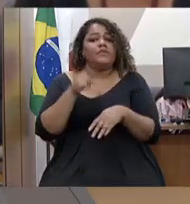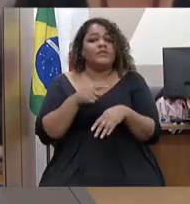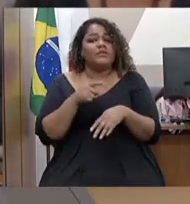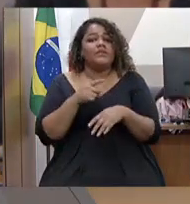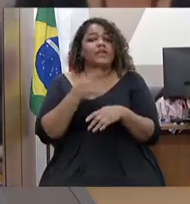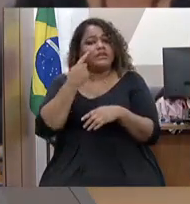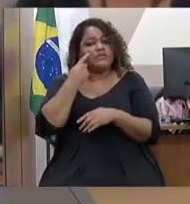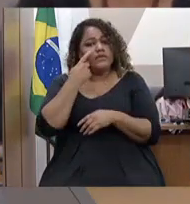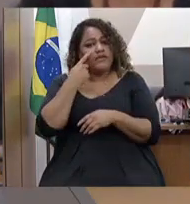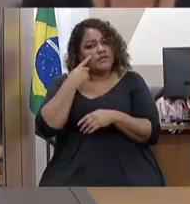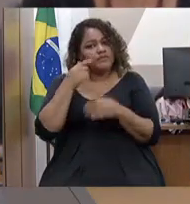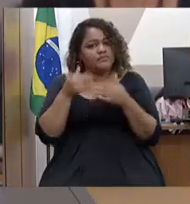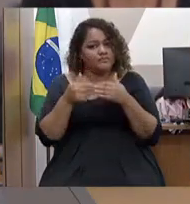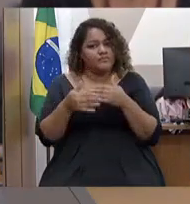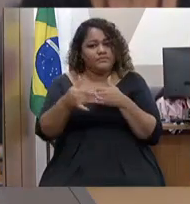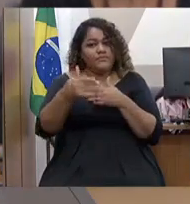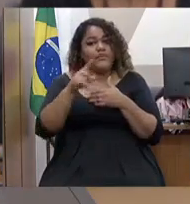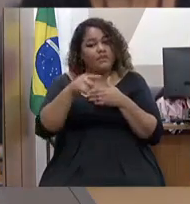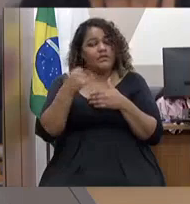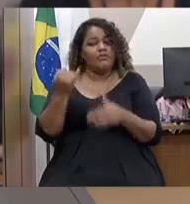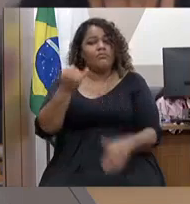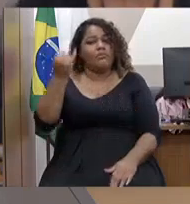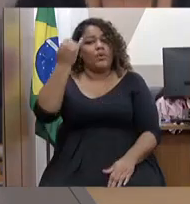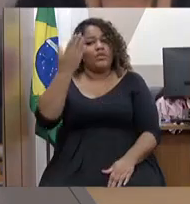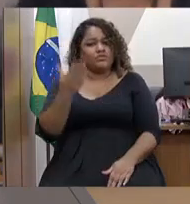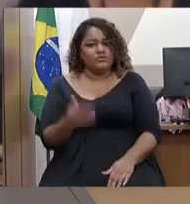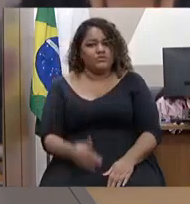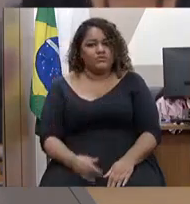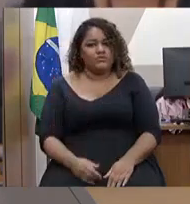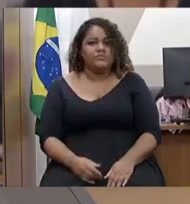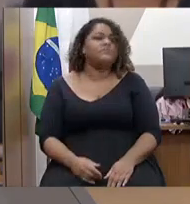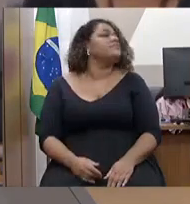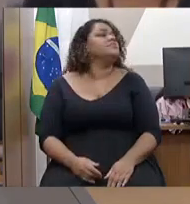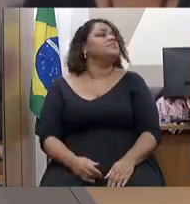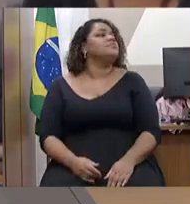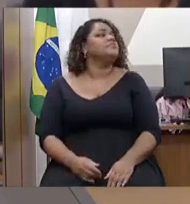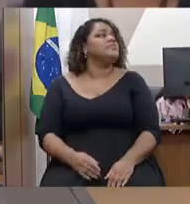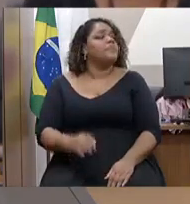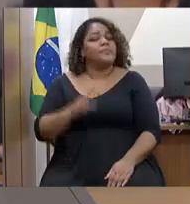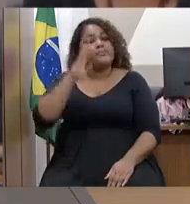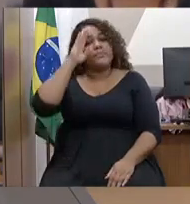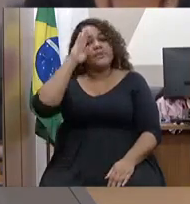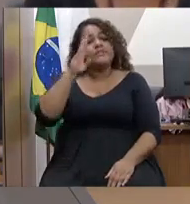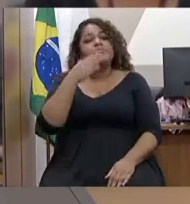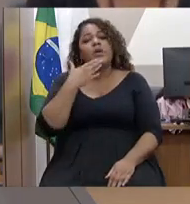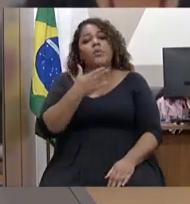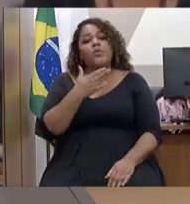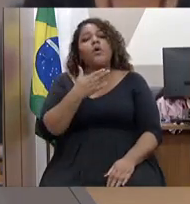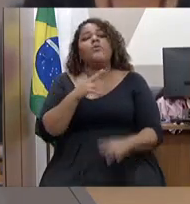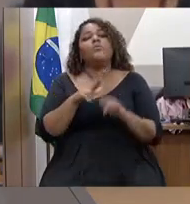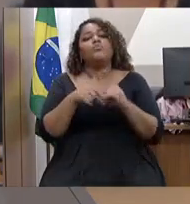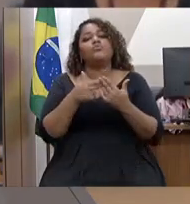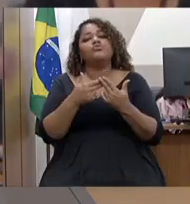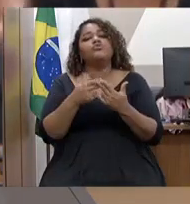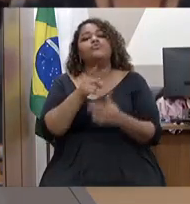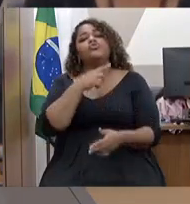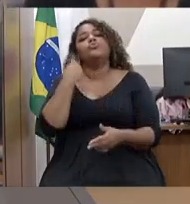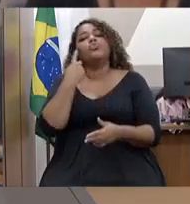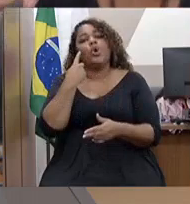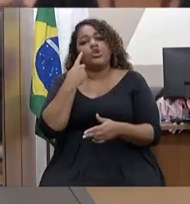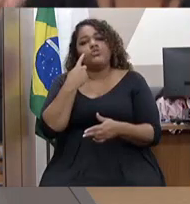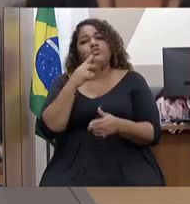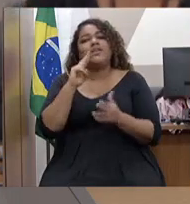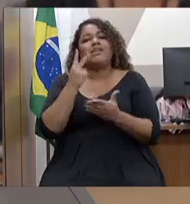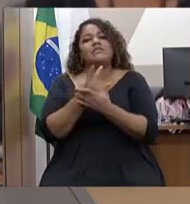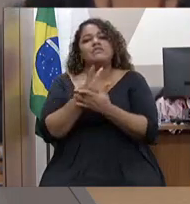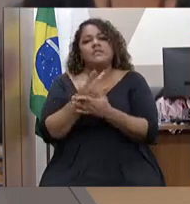aqui nós vamos ver é outra coisa importantíssima Tá Quais que são as principais causas de morte por acidente do trabalho Olha o